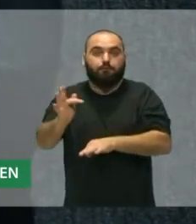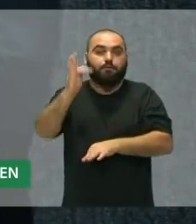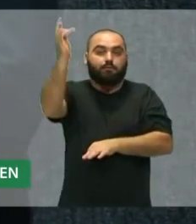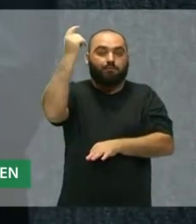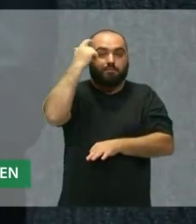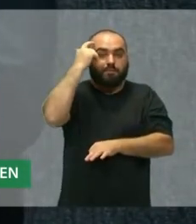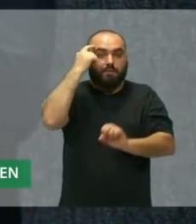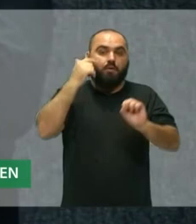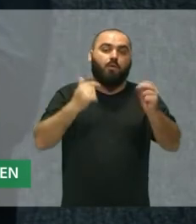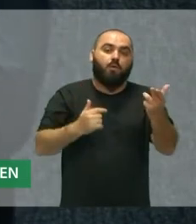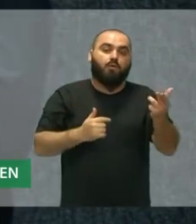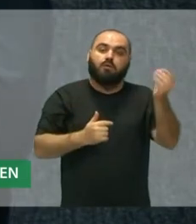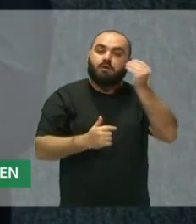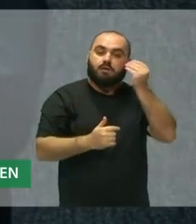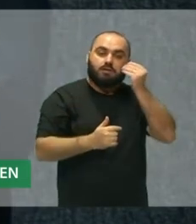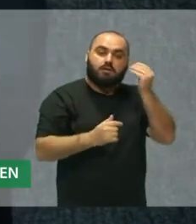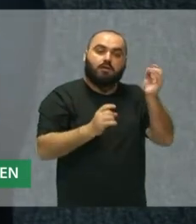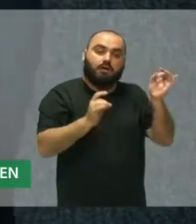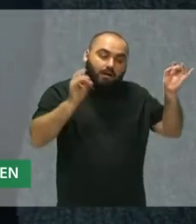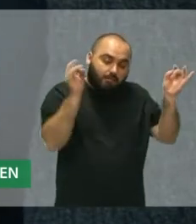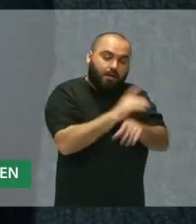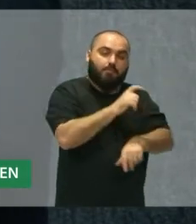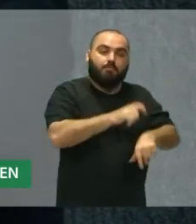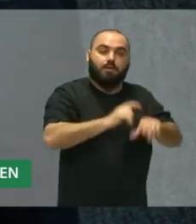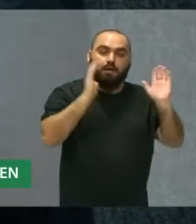só tentando estancar a sangria do momento?